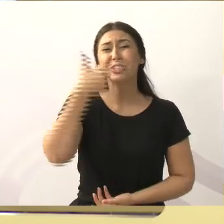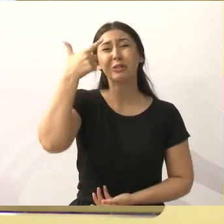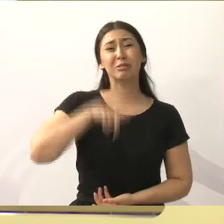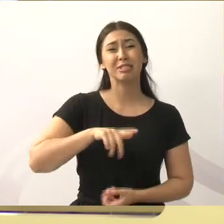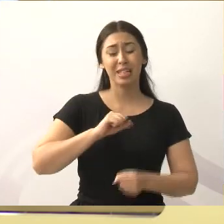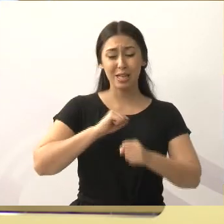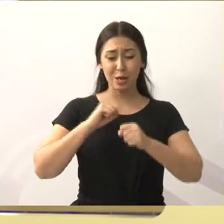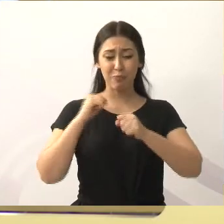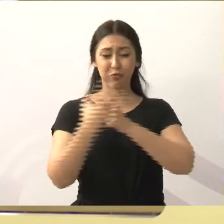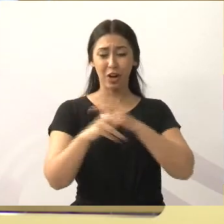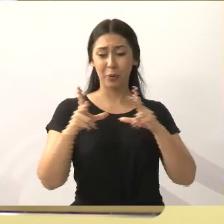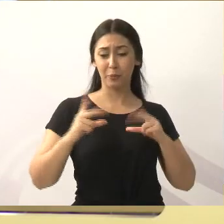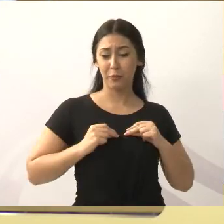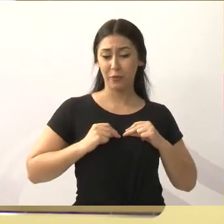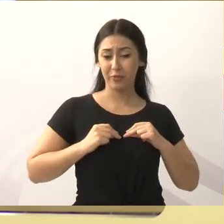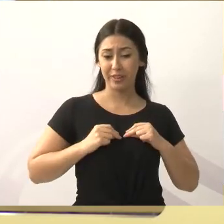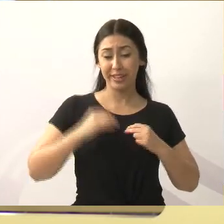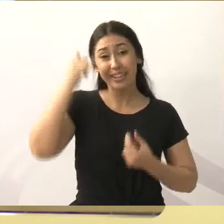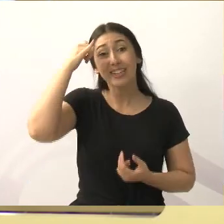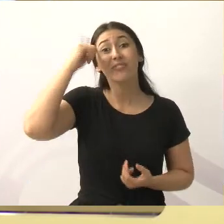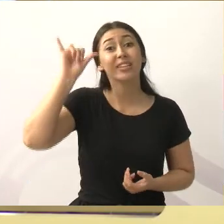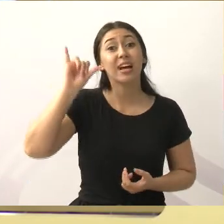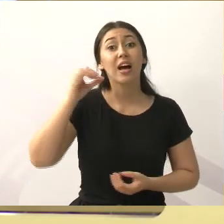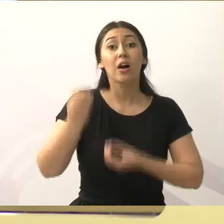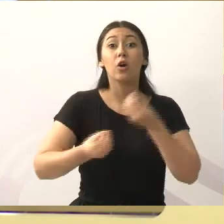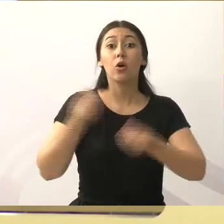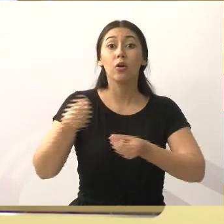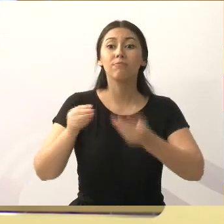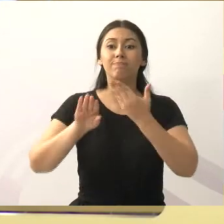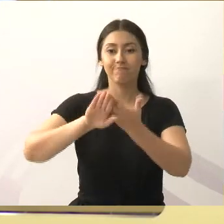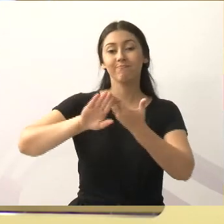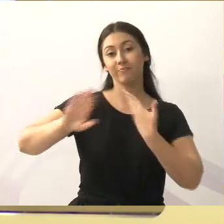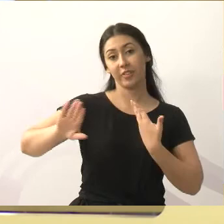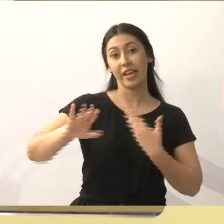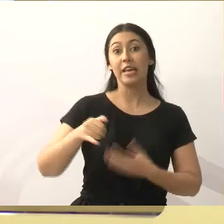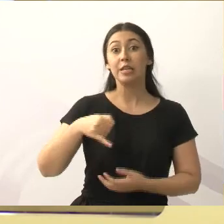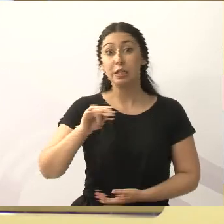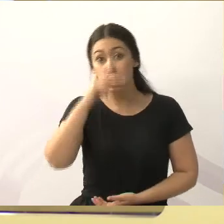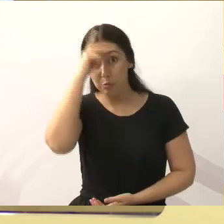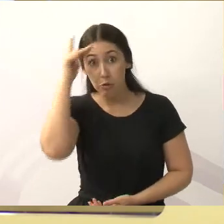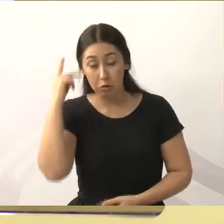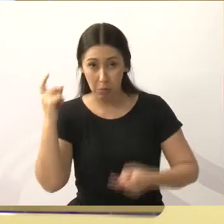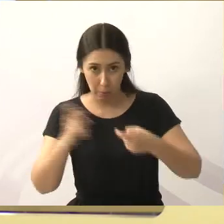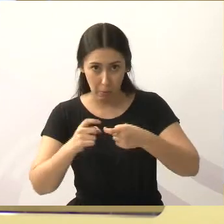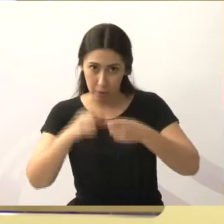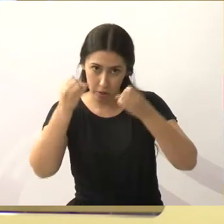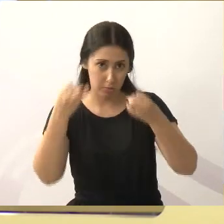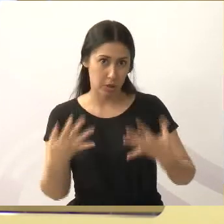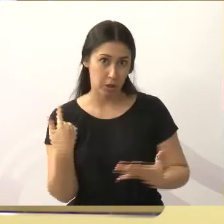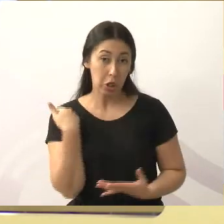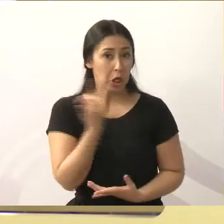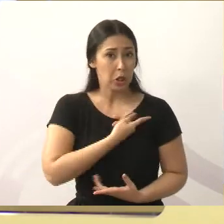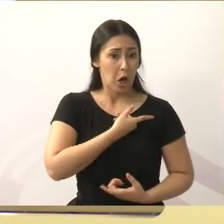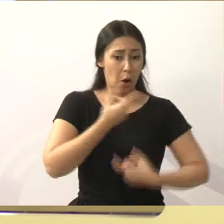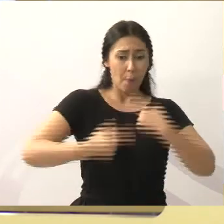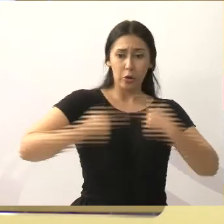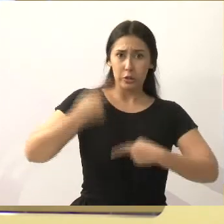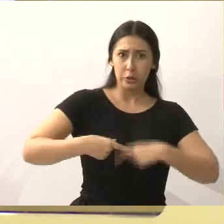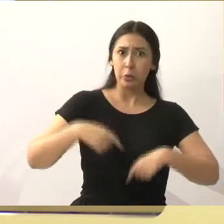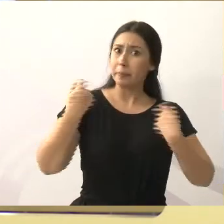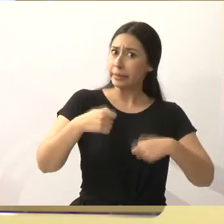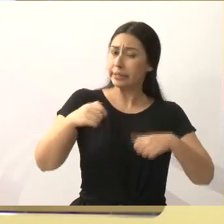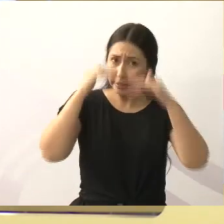esse vírus é o isolamento social, eu acho que quem somos nós, enquanto político, para ir contra esse